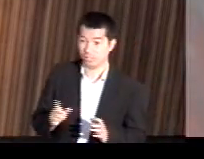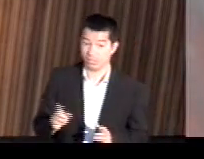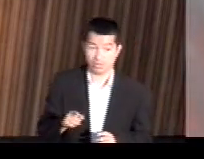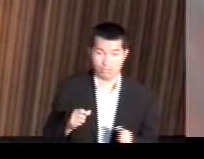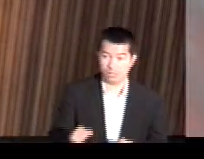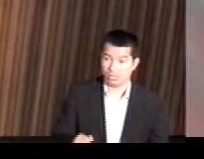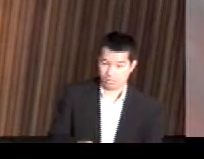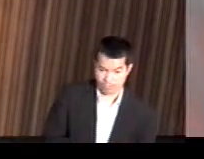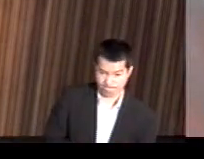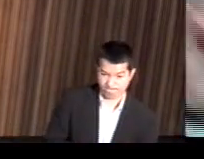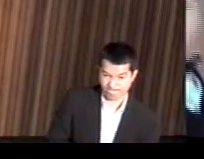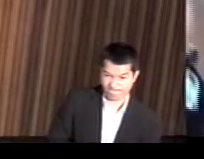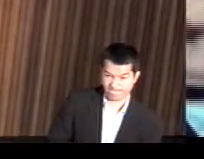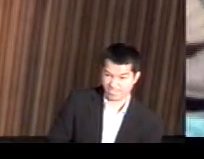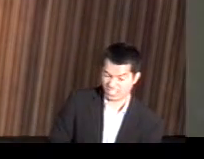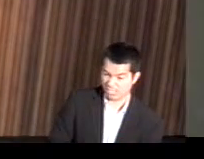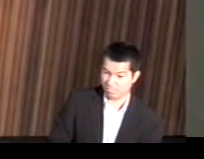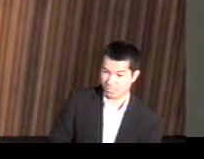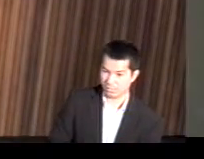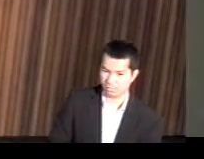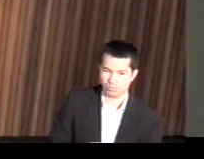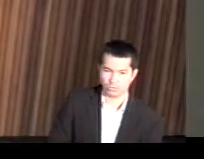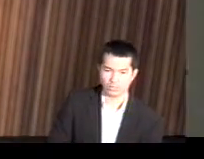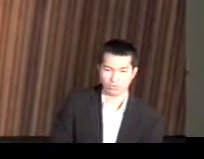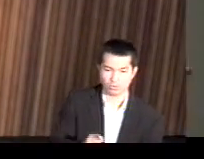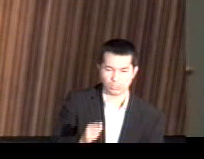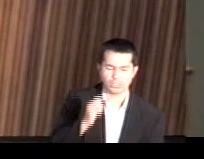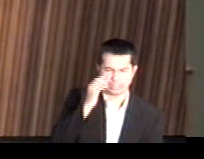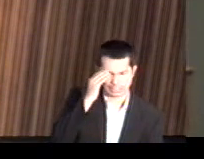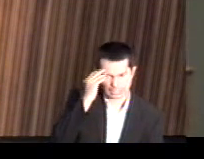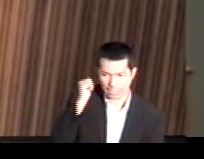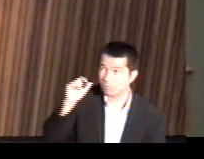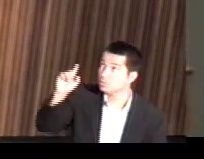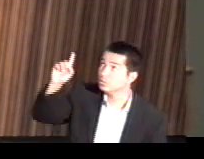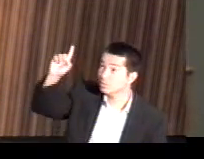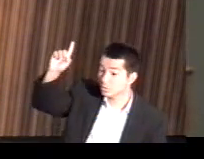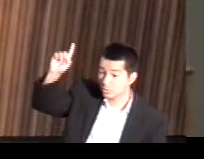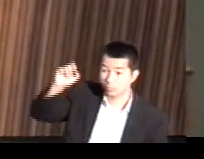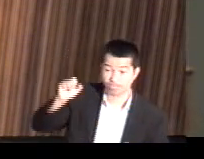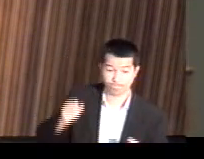posições por causa do temor do Senhor na nossa vida.